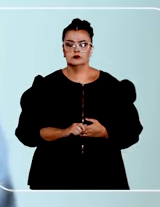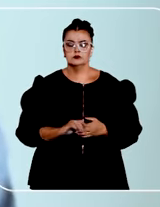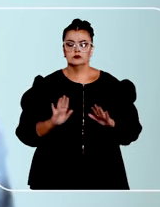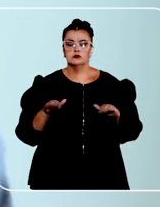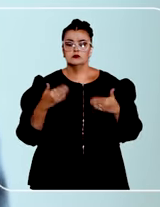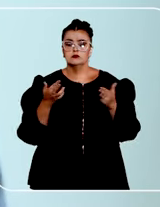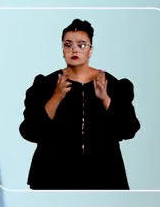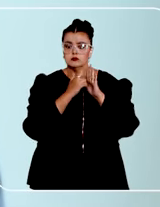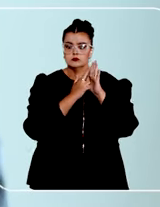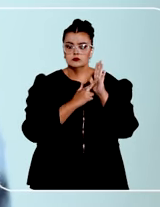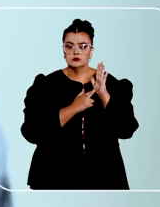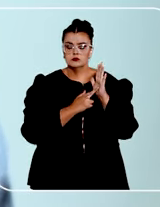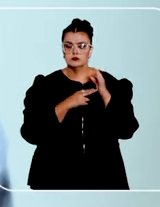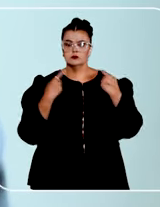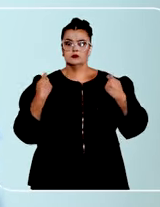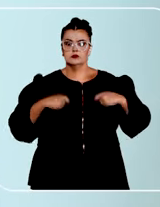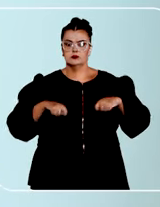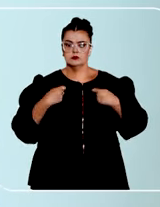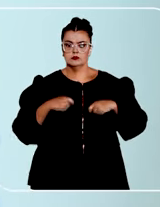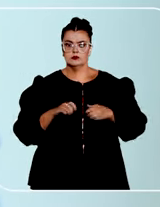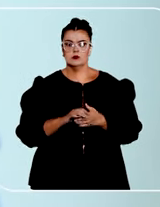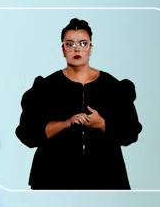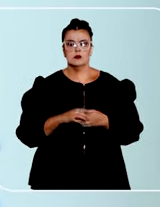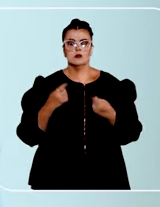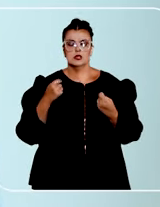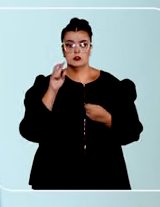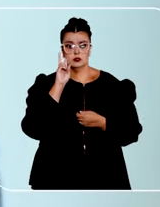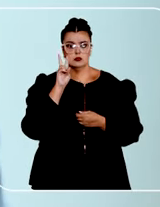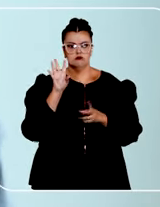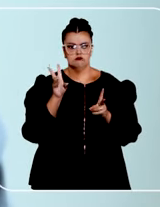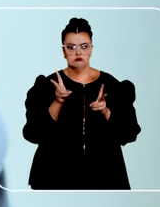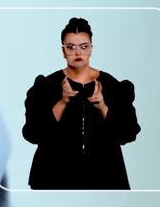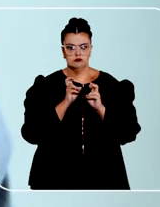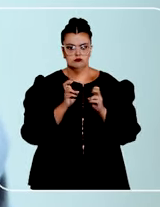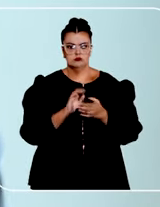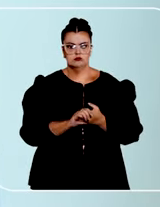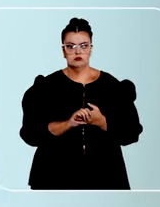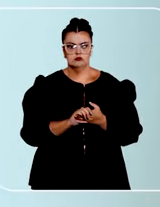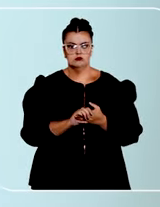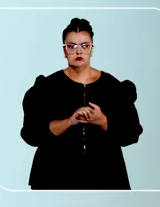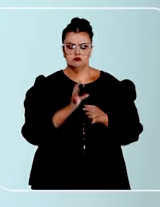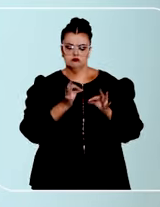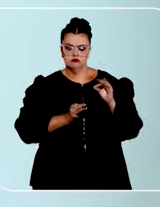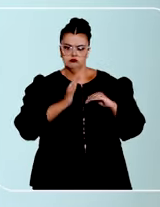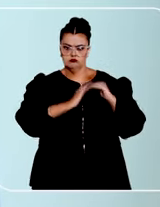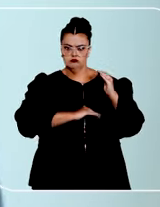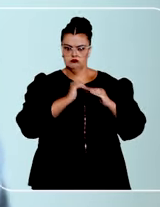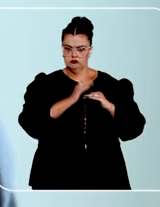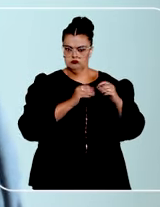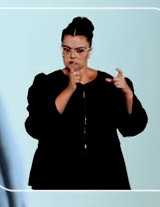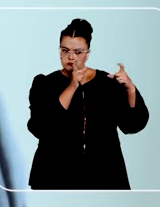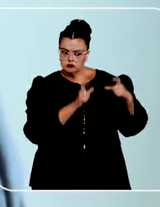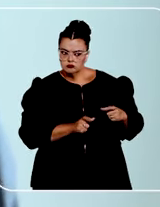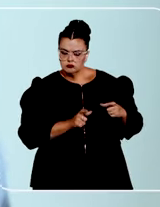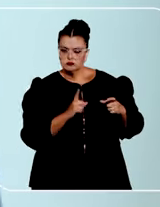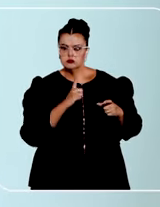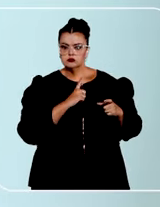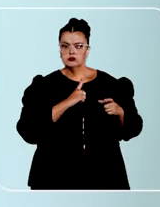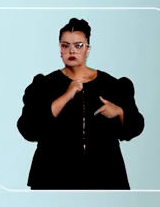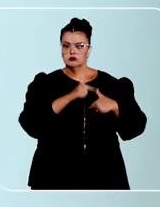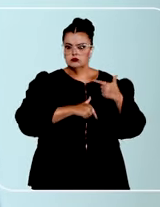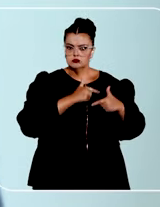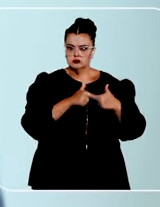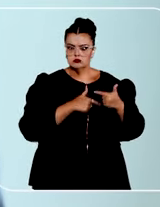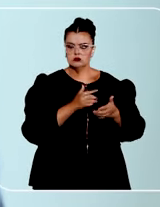quatro requisitos são necessários e precisam ser observados o grau de zelo do profissional o local da prestação de serviço